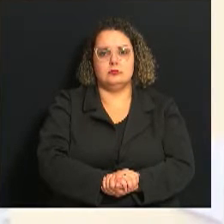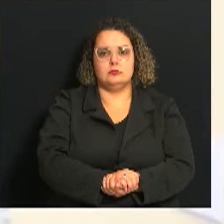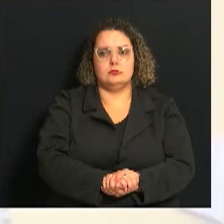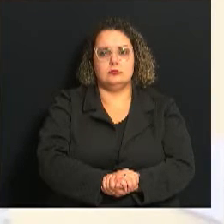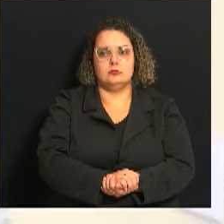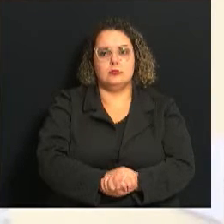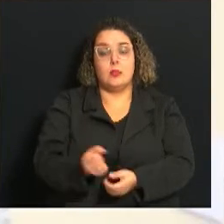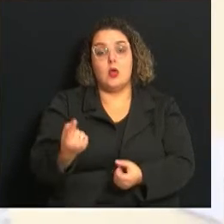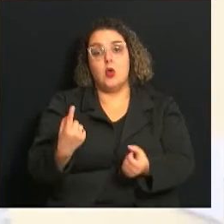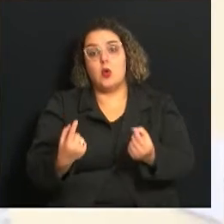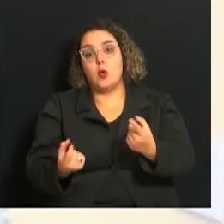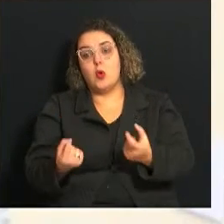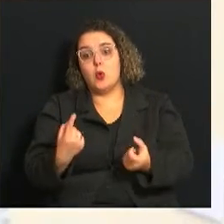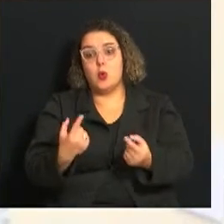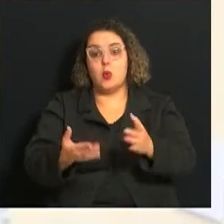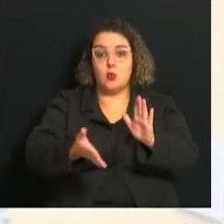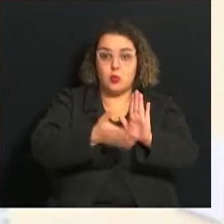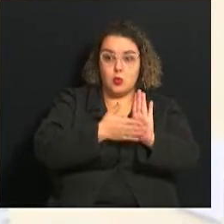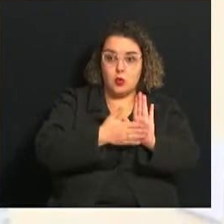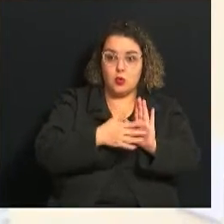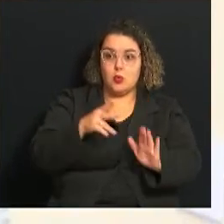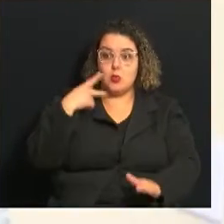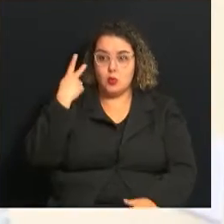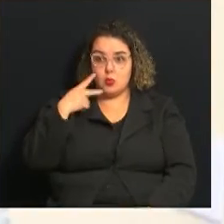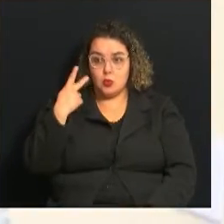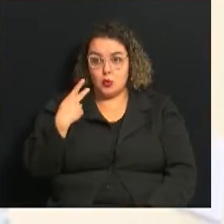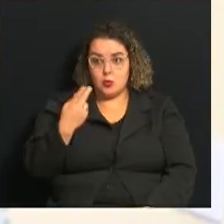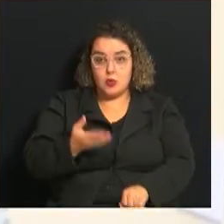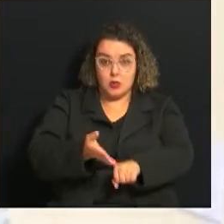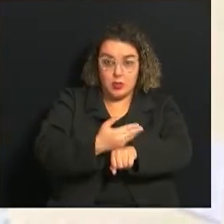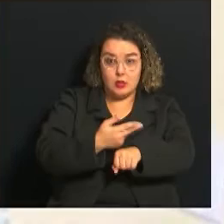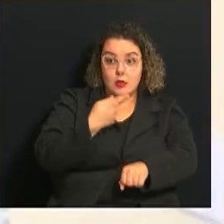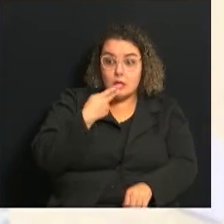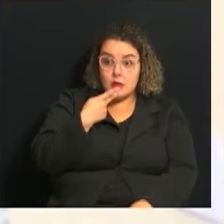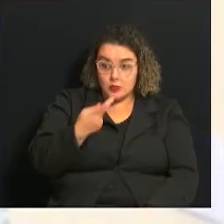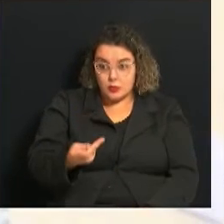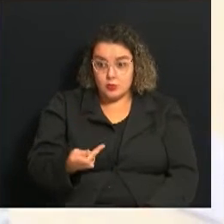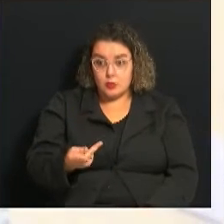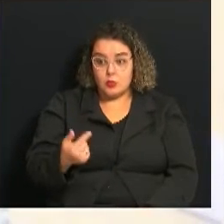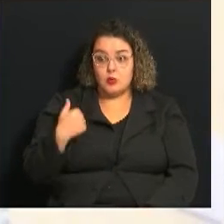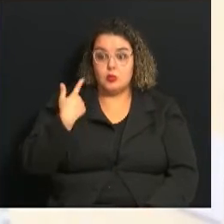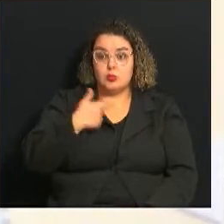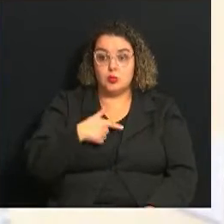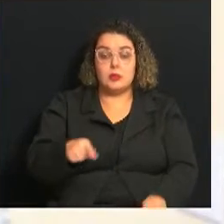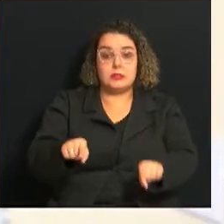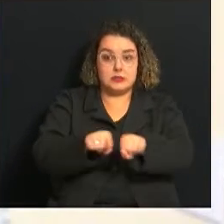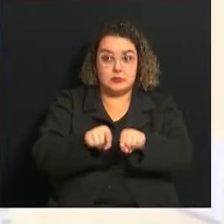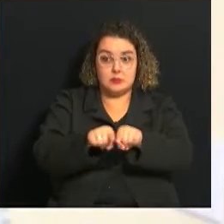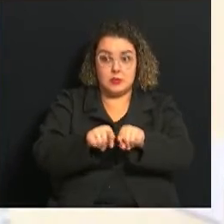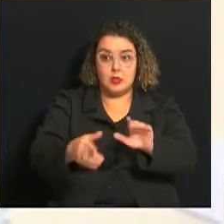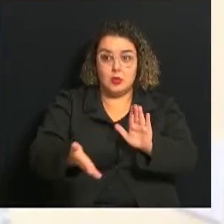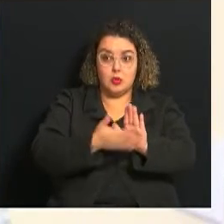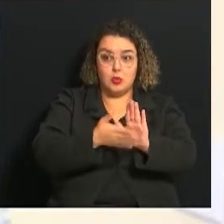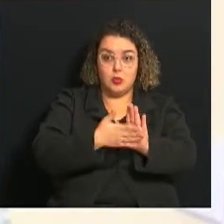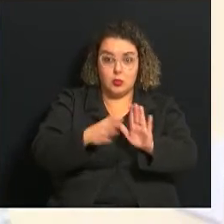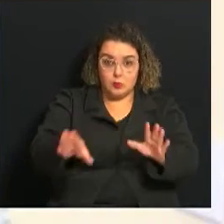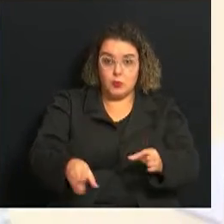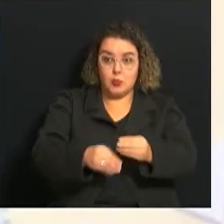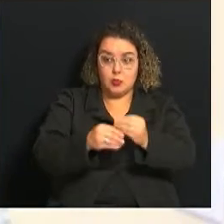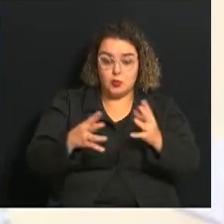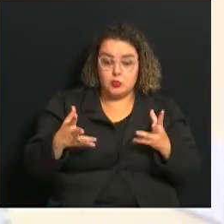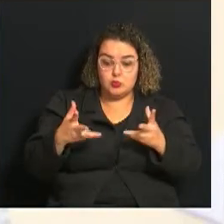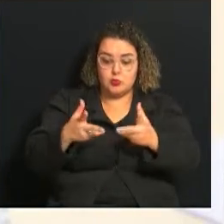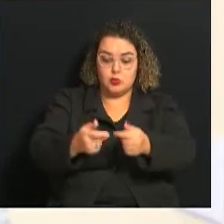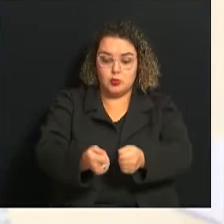Algumas das propostas que o vereador que me antecedeu falou, a gente está colocando também numa proposta de emenda coletiva,